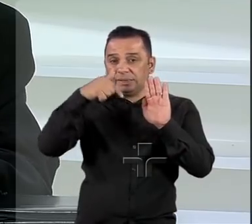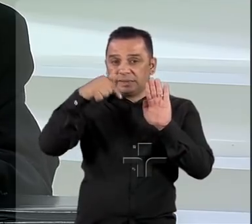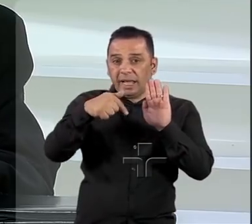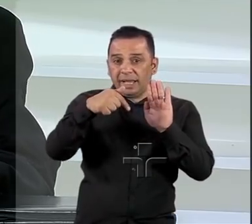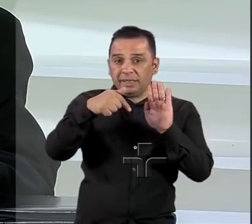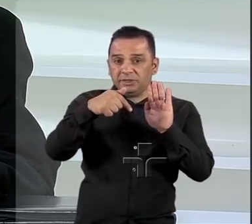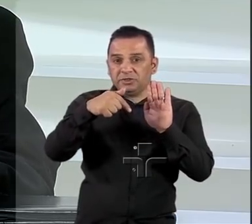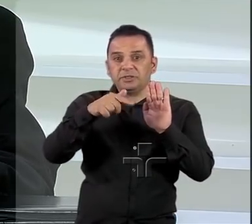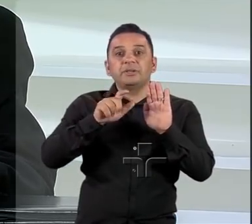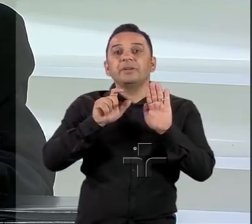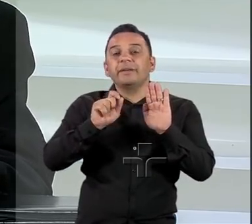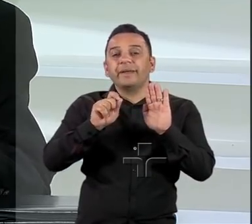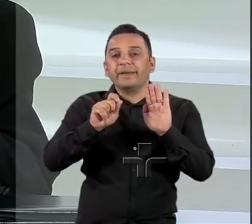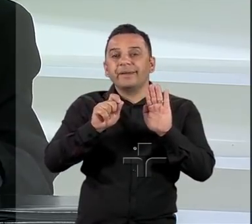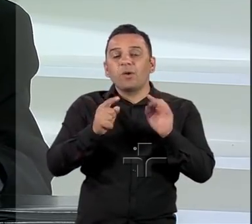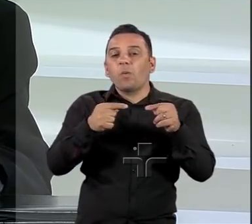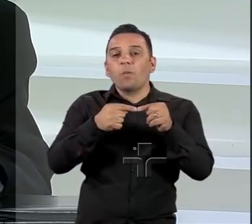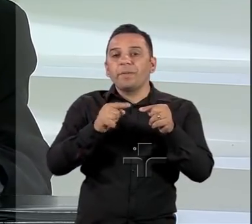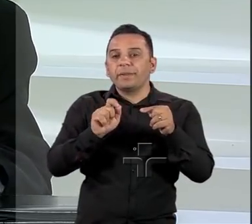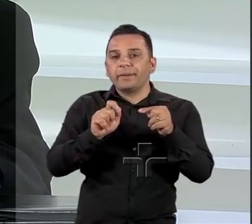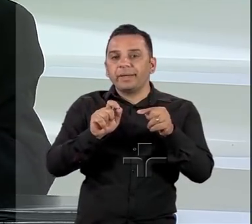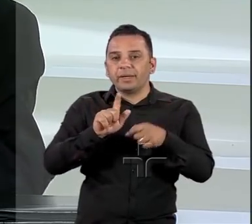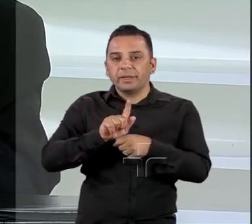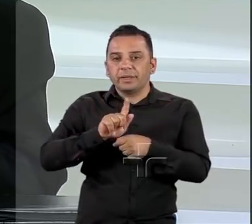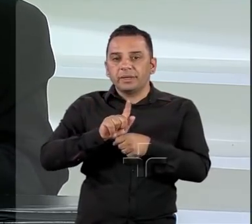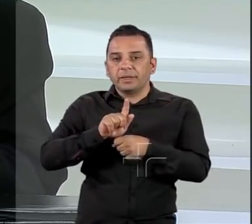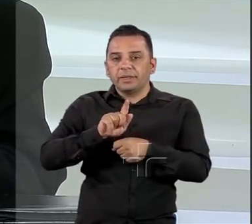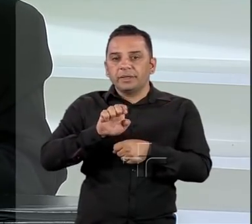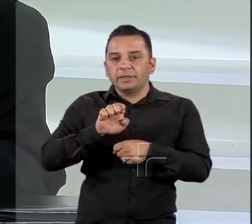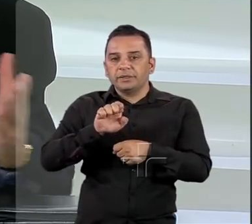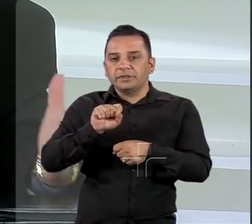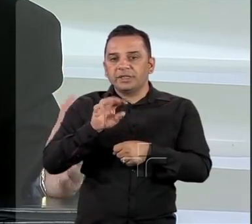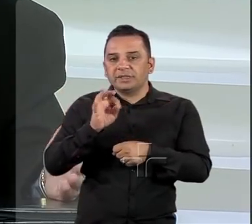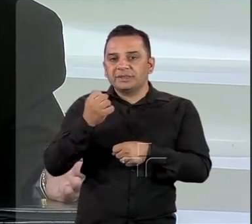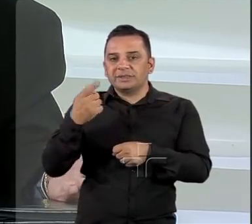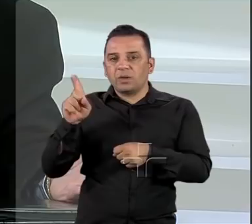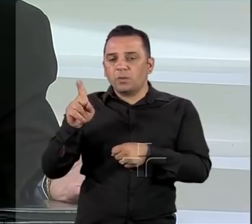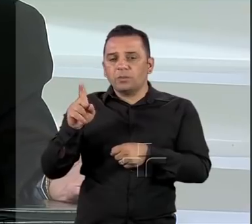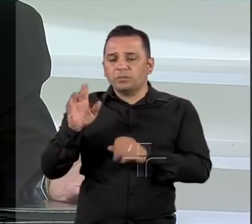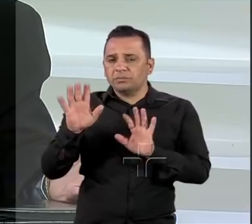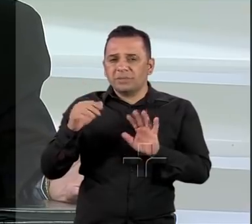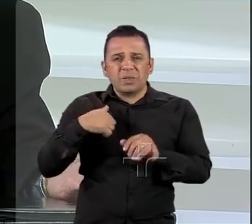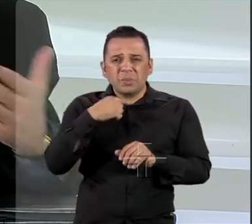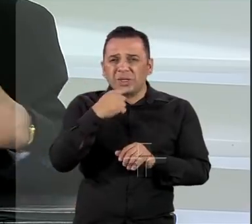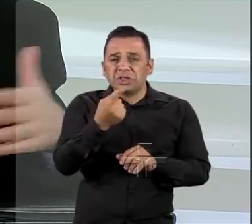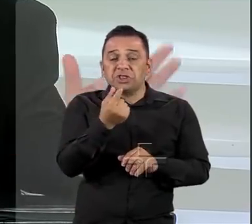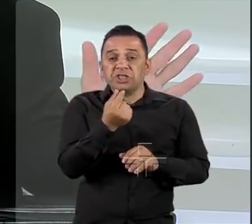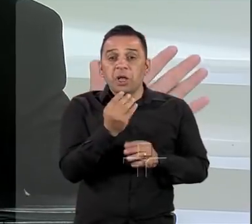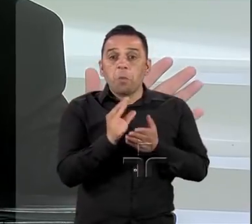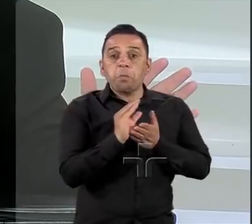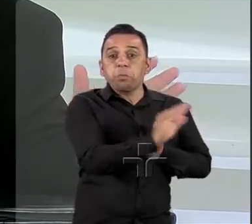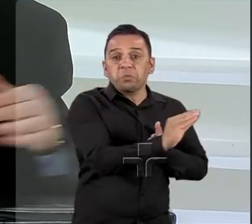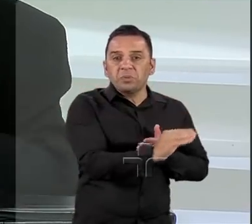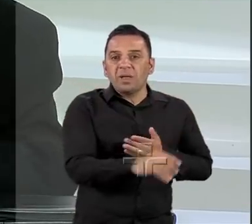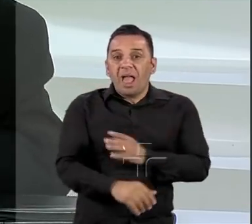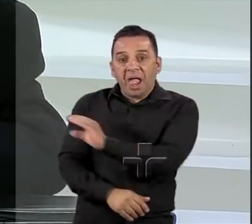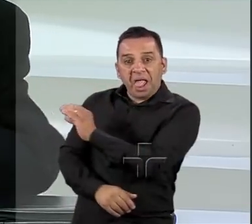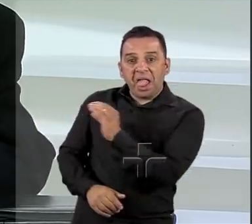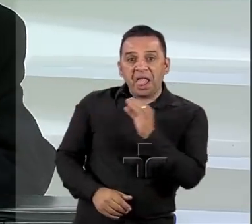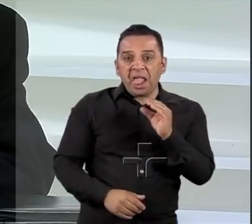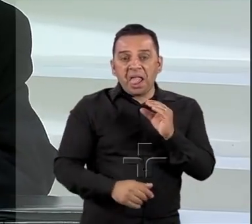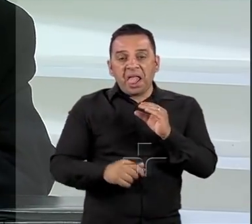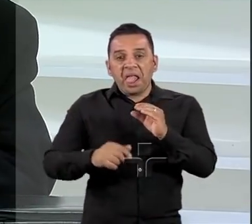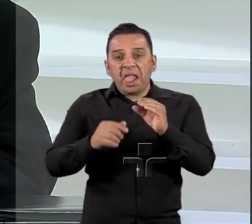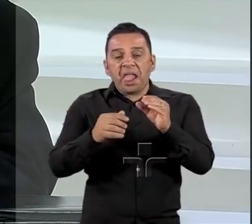envolvem gestão, porque realmente não adianta colocar muito dinheiro sem gestão, porque aí vai para o ralo. Nós